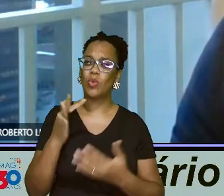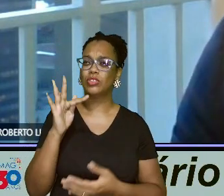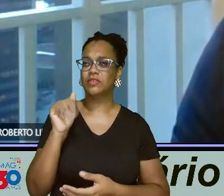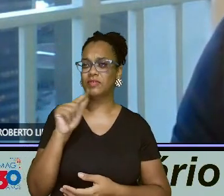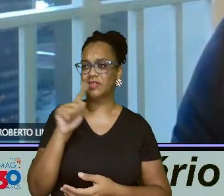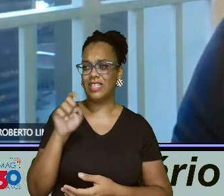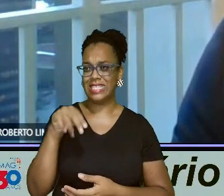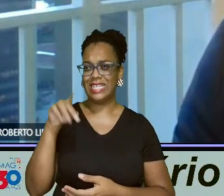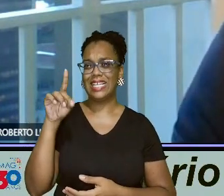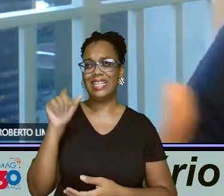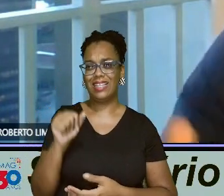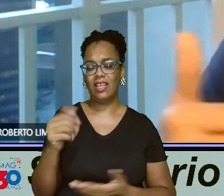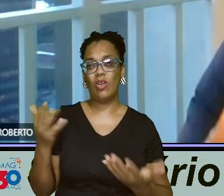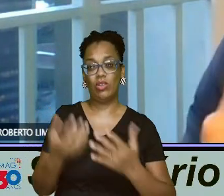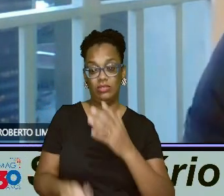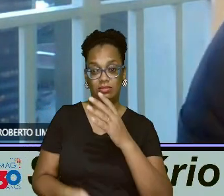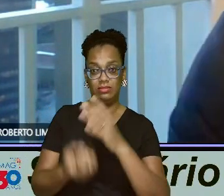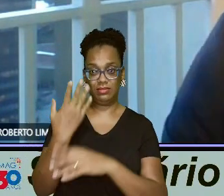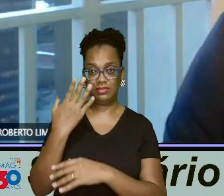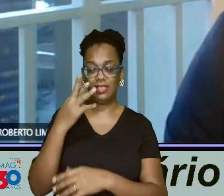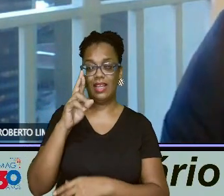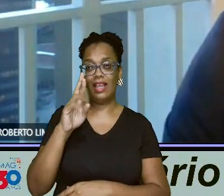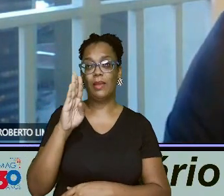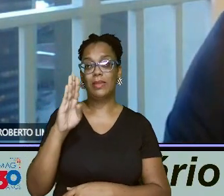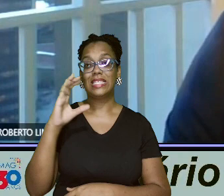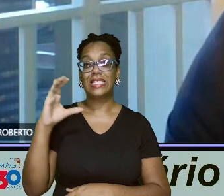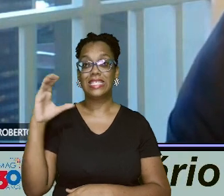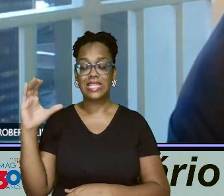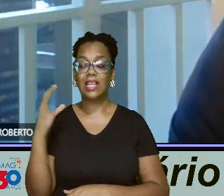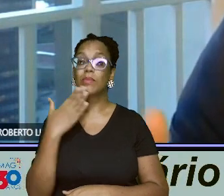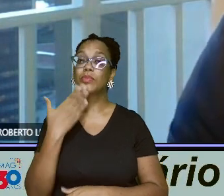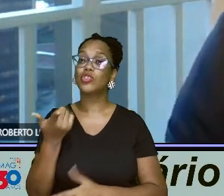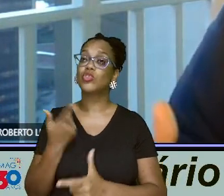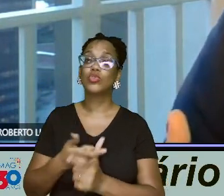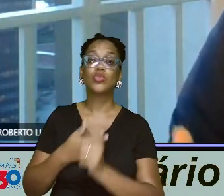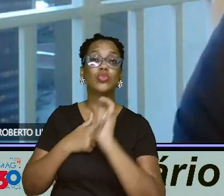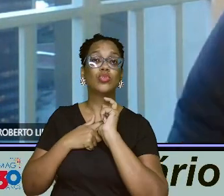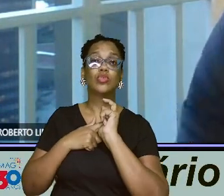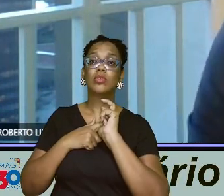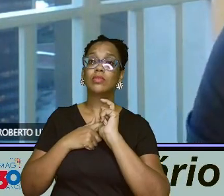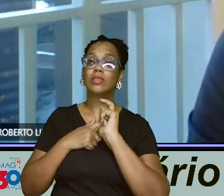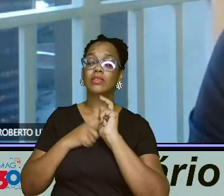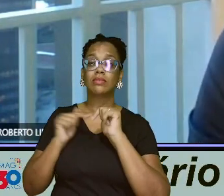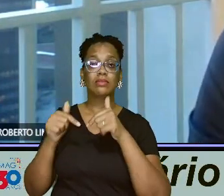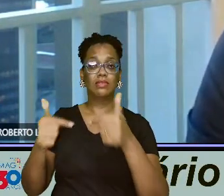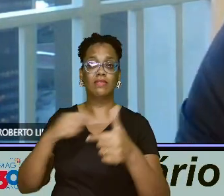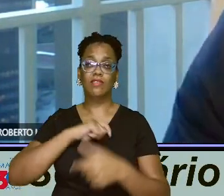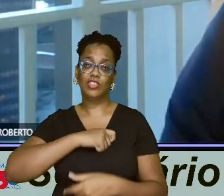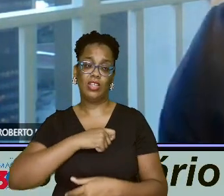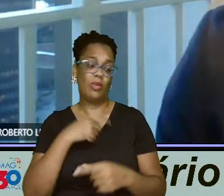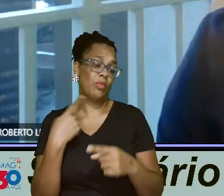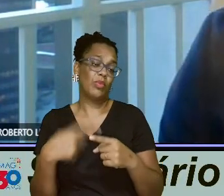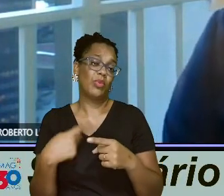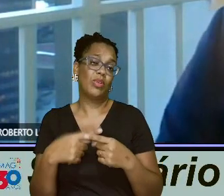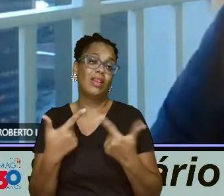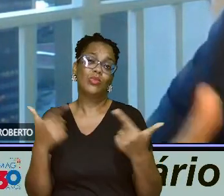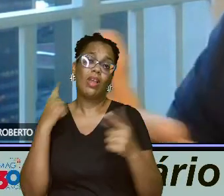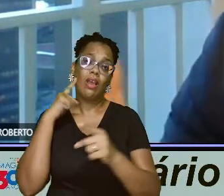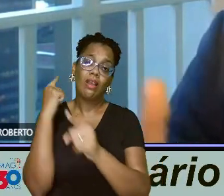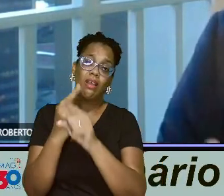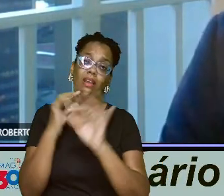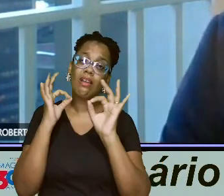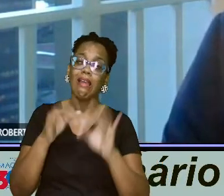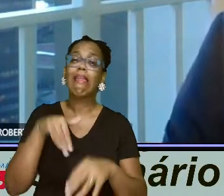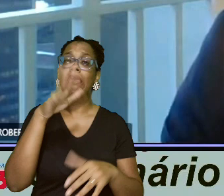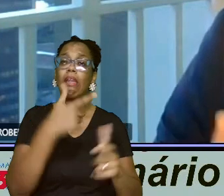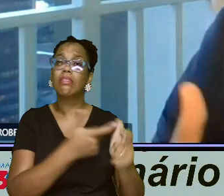foi o advento do RDCC, pede a suspensão dessas execuções fiscais, justamente por quê? Porque não foi localizado devedor nem bens.